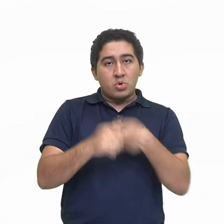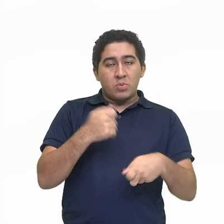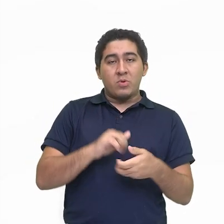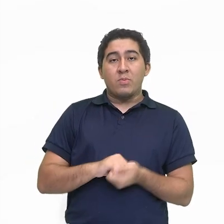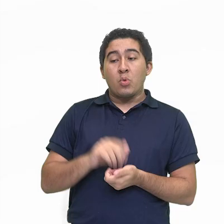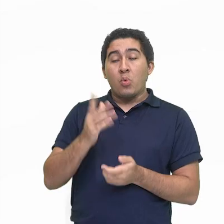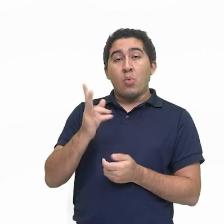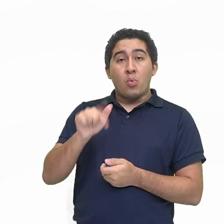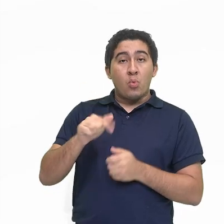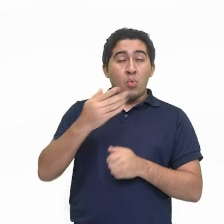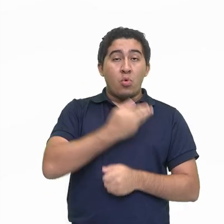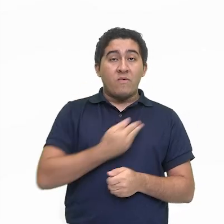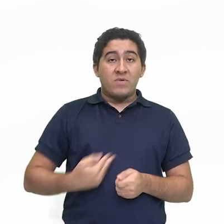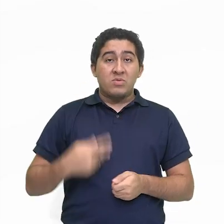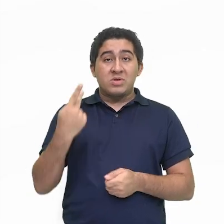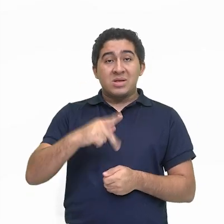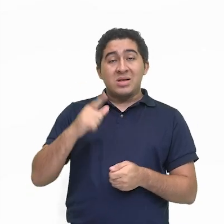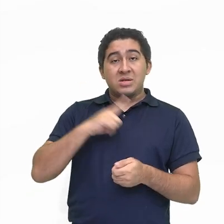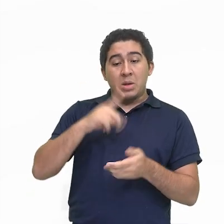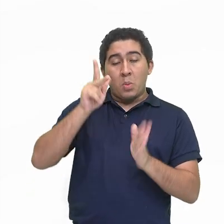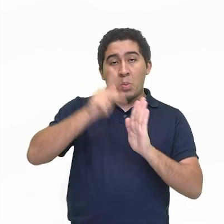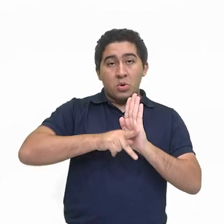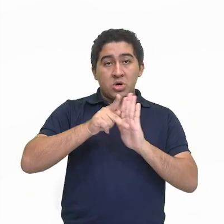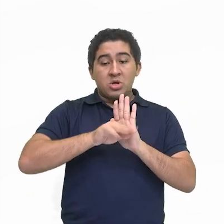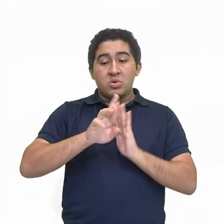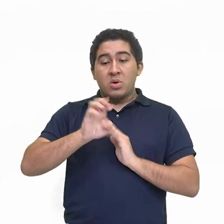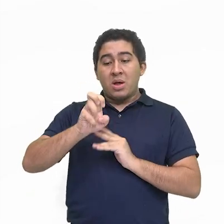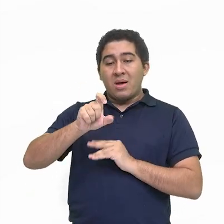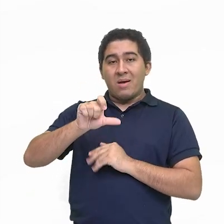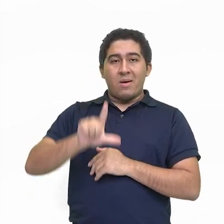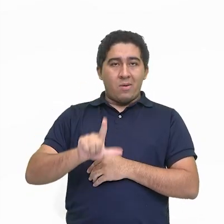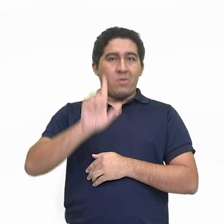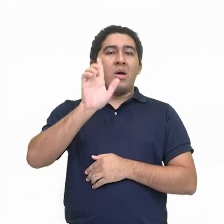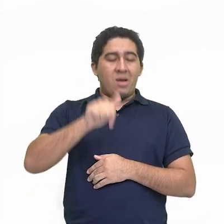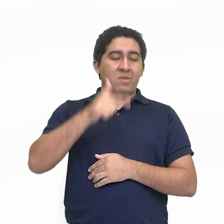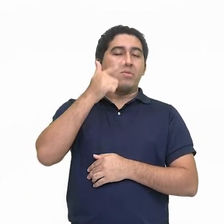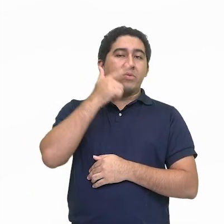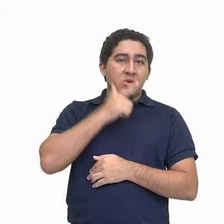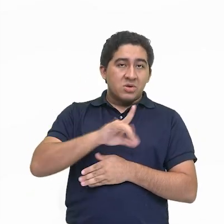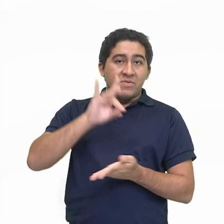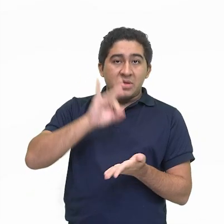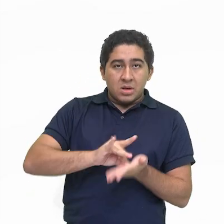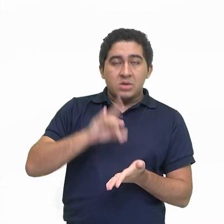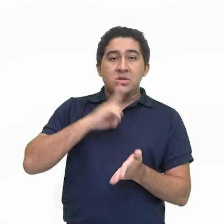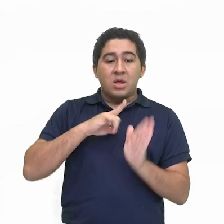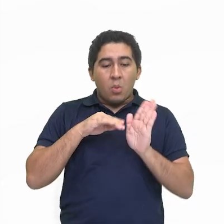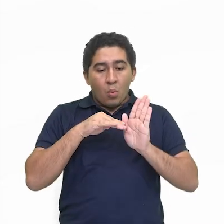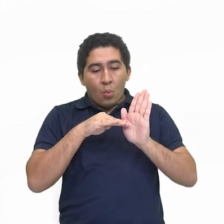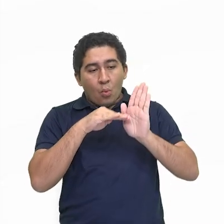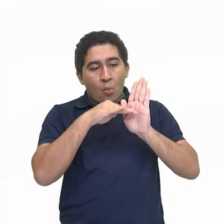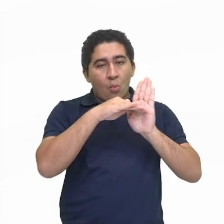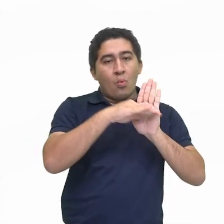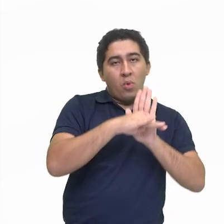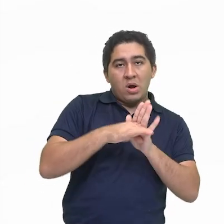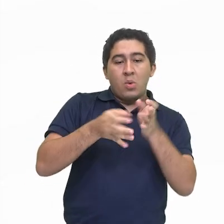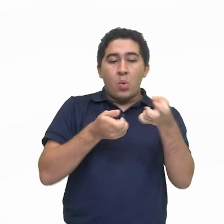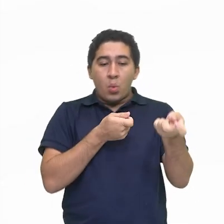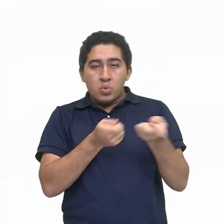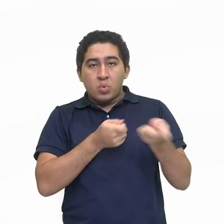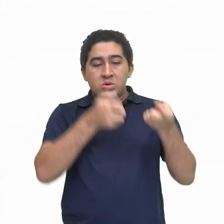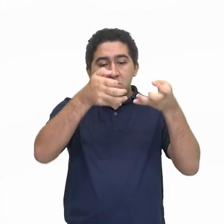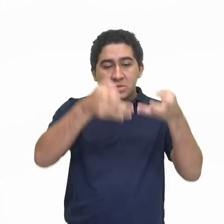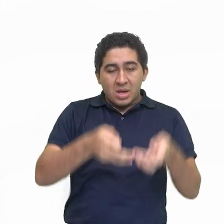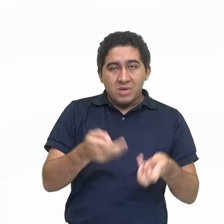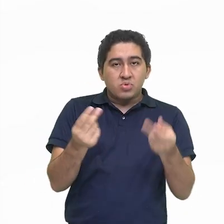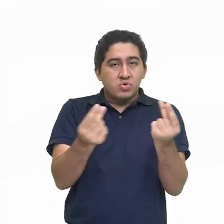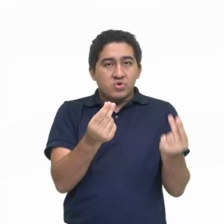em 1994, que conseguiu finalmente estabilizar a moeda e controlar a inflação de